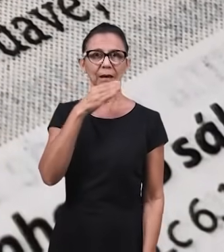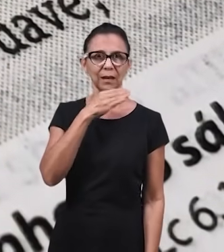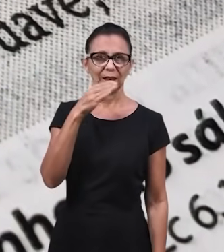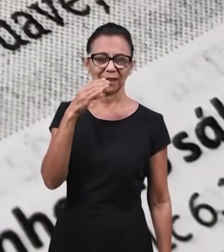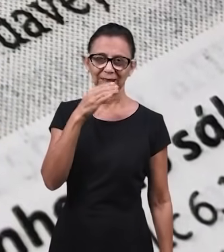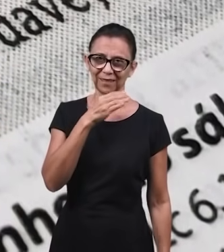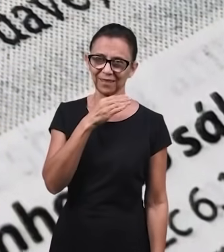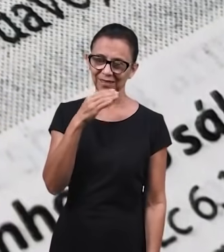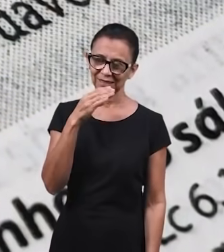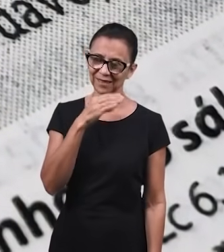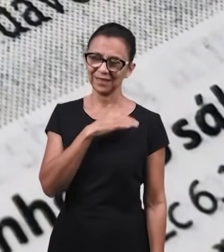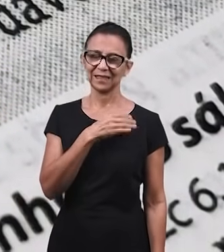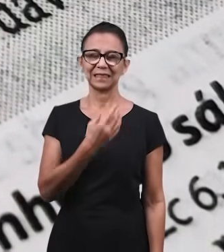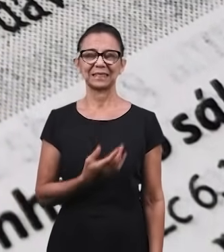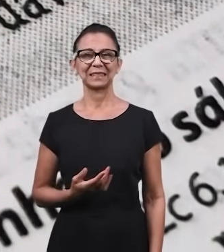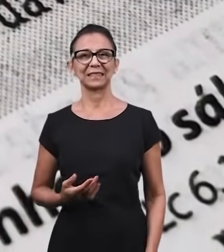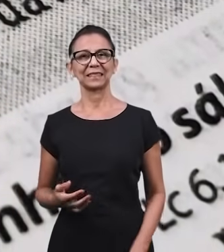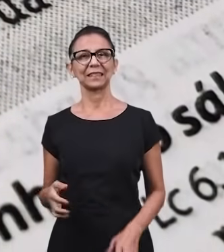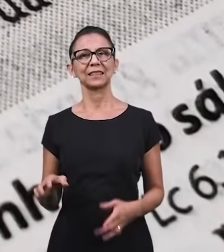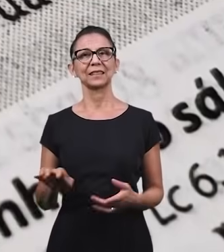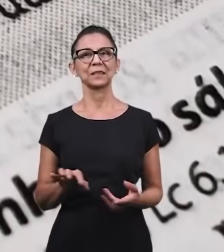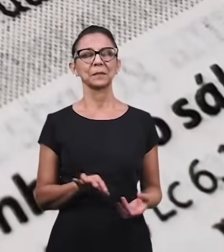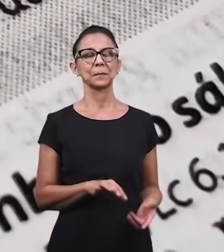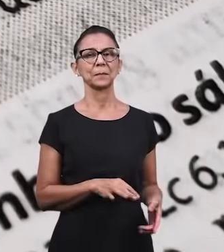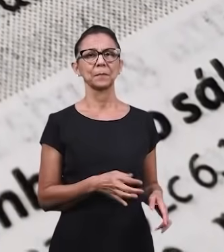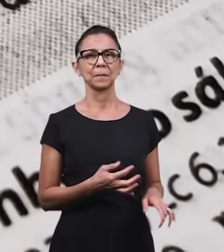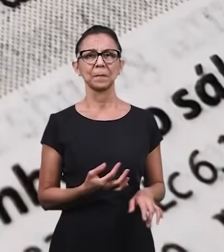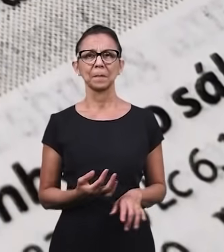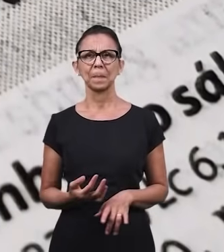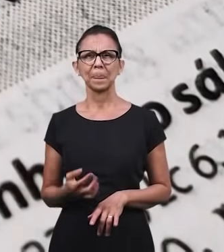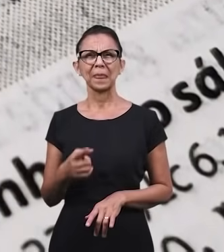já, vem